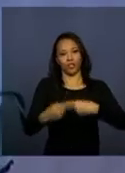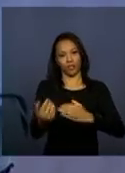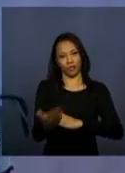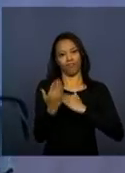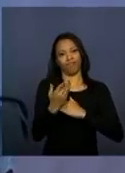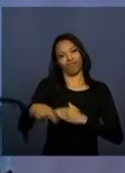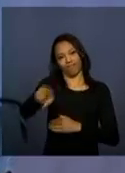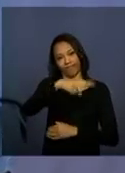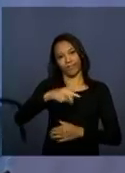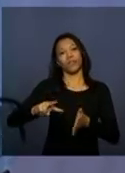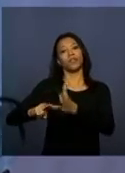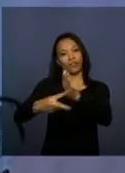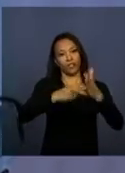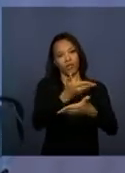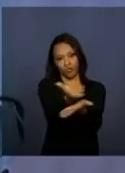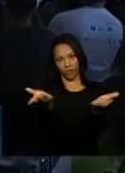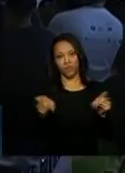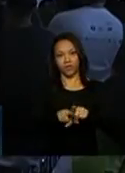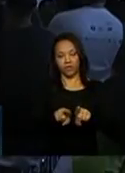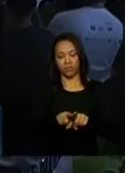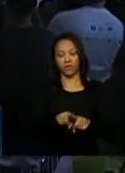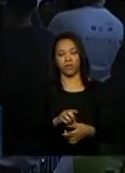vocês.